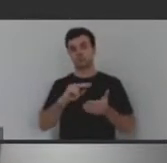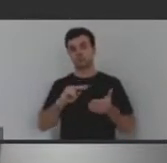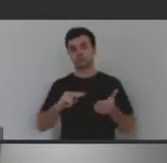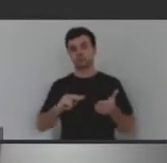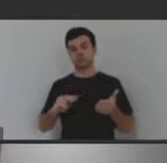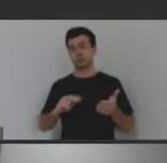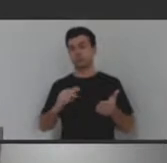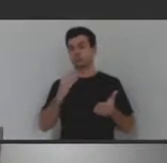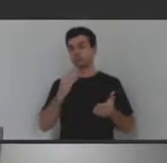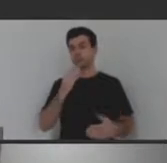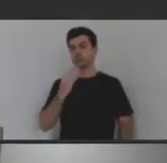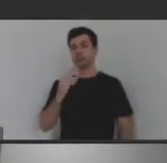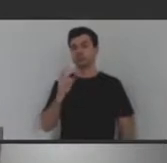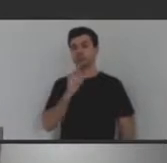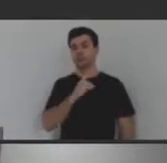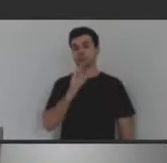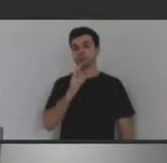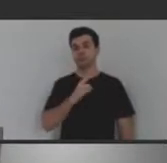de urgência.